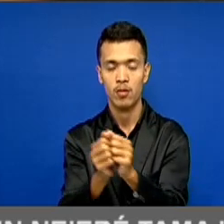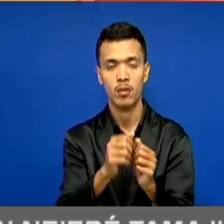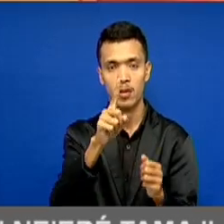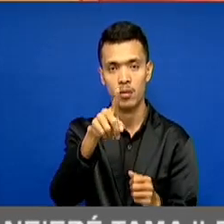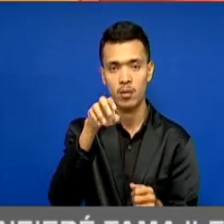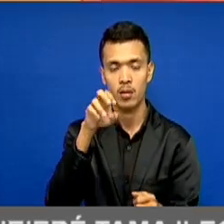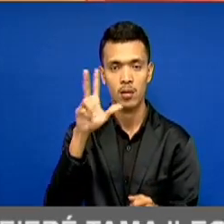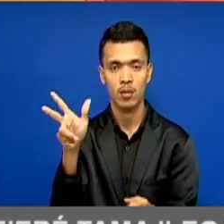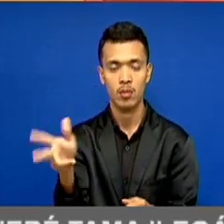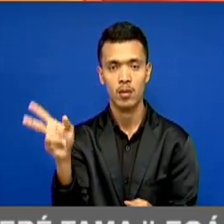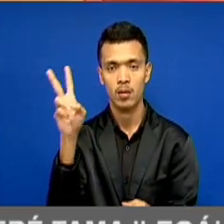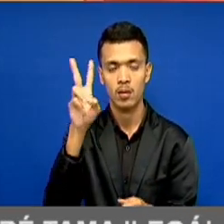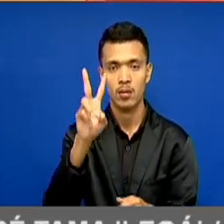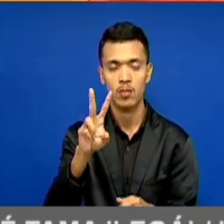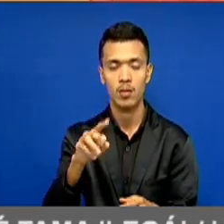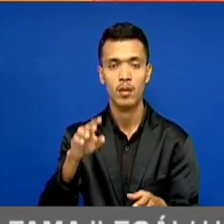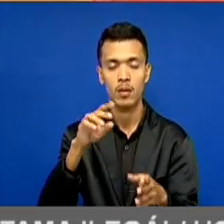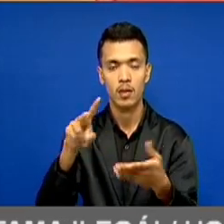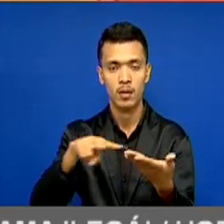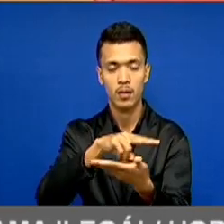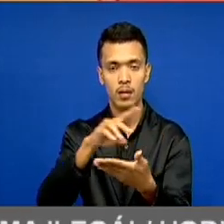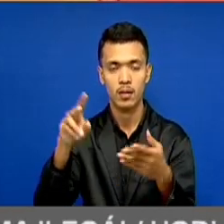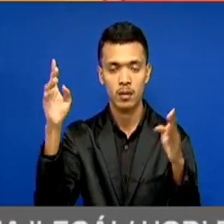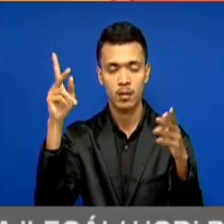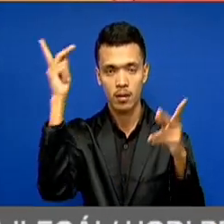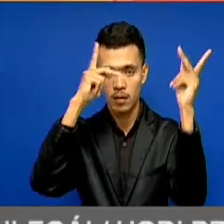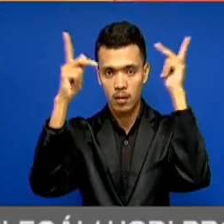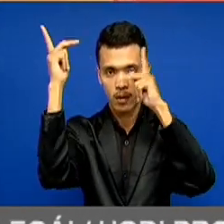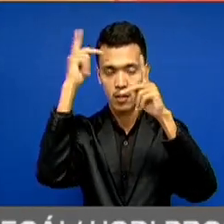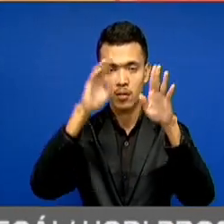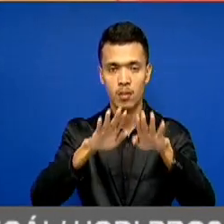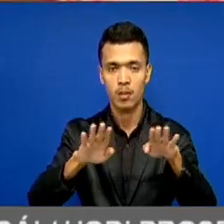enquanto caso balabaric abuso violação exploração e a trimestre da huluk